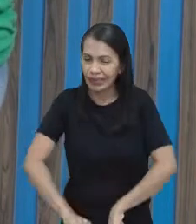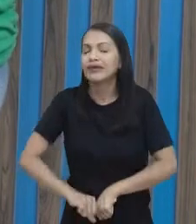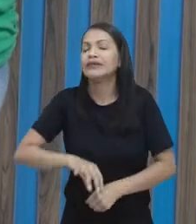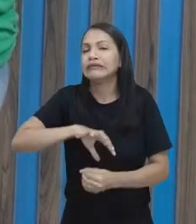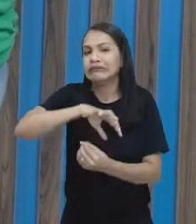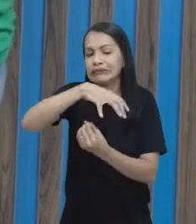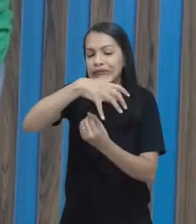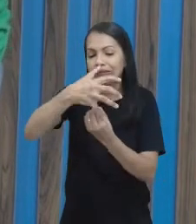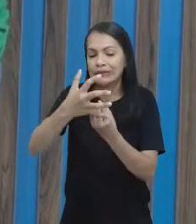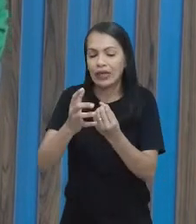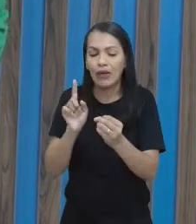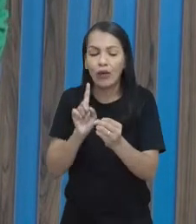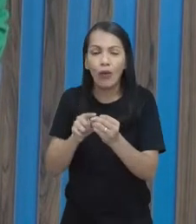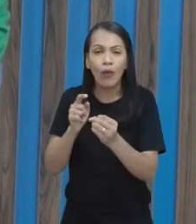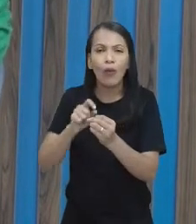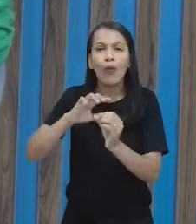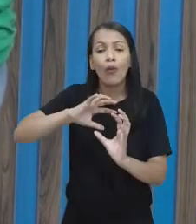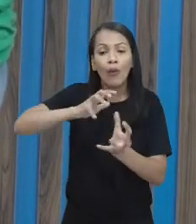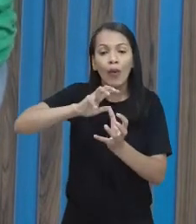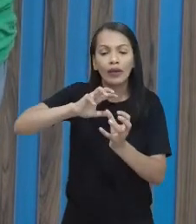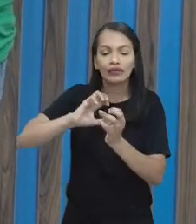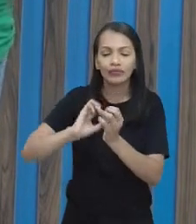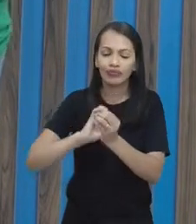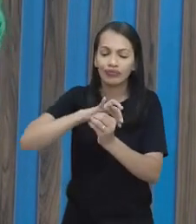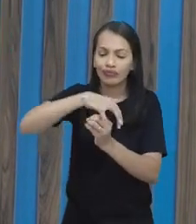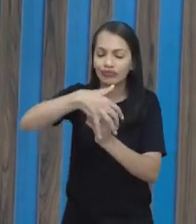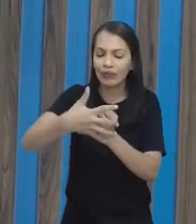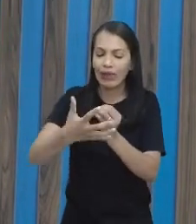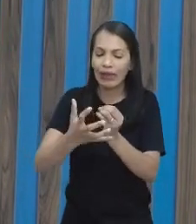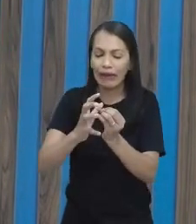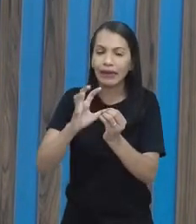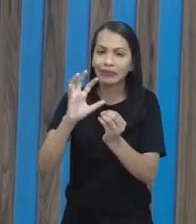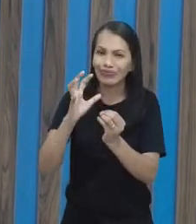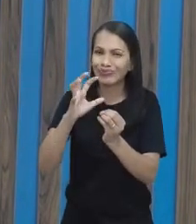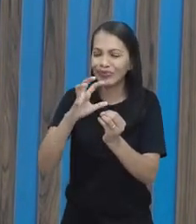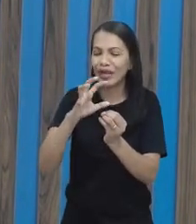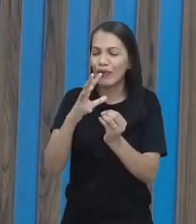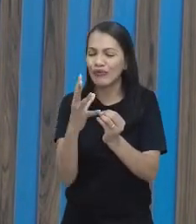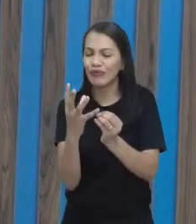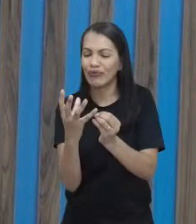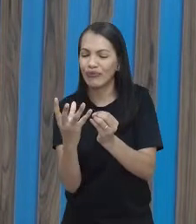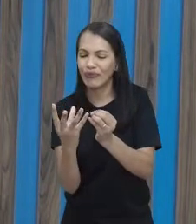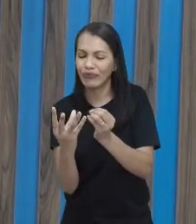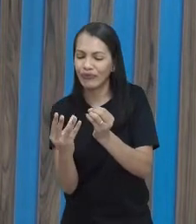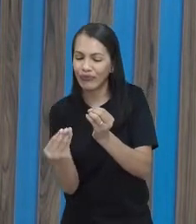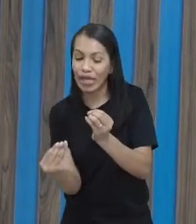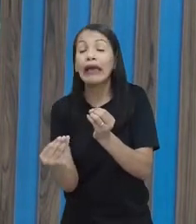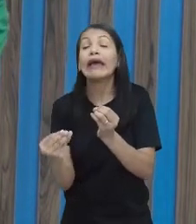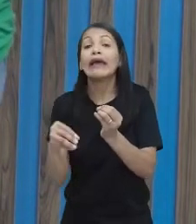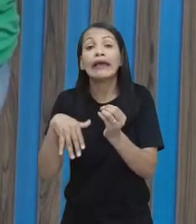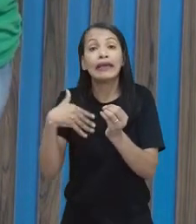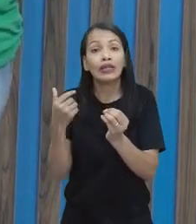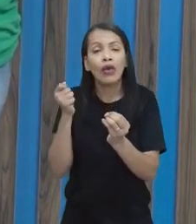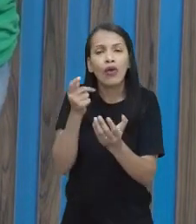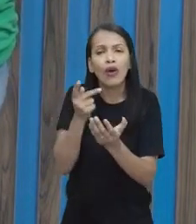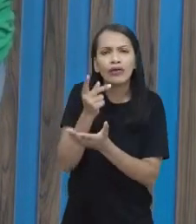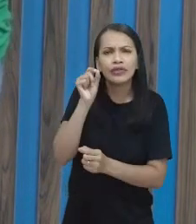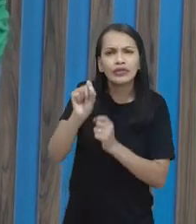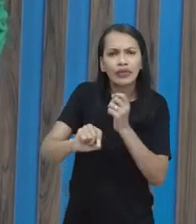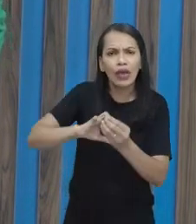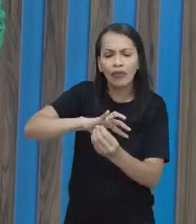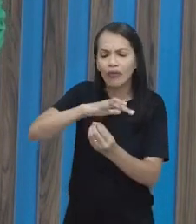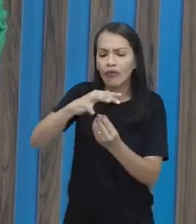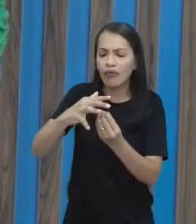aí, se destrói essa camada, a gente fica suscetível a quê? A essas radiações ultravioletas, tá certo?